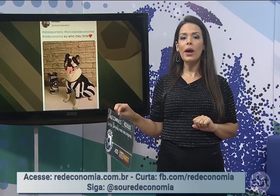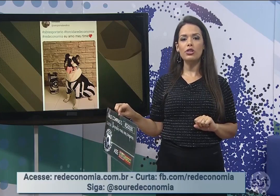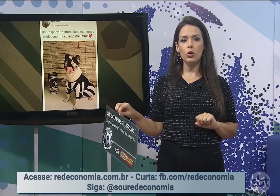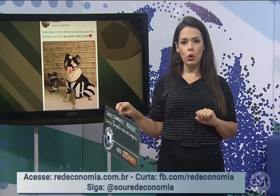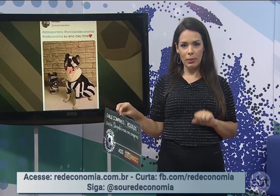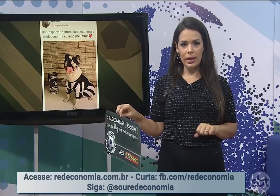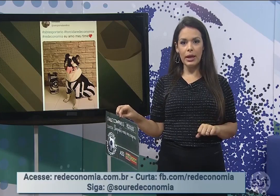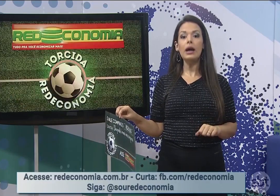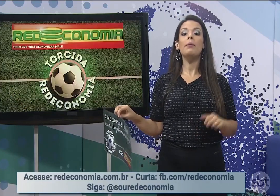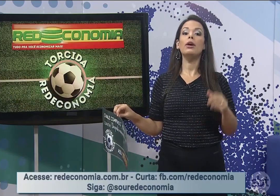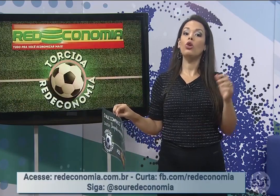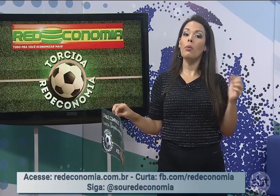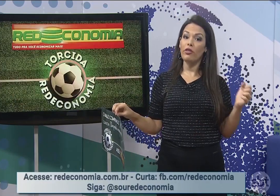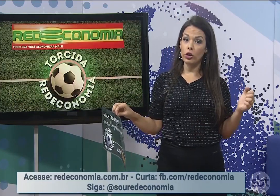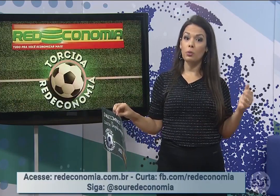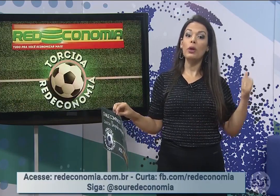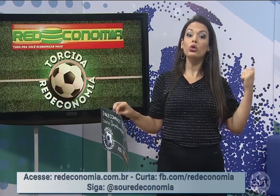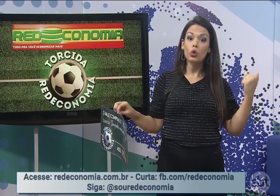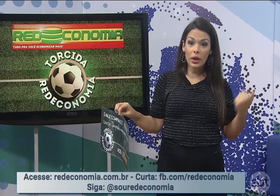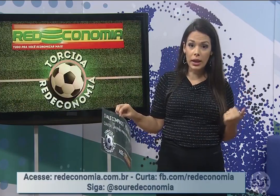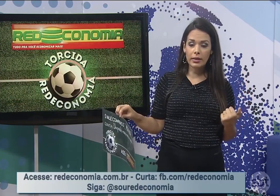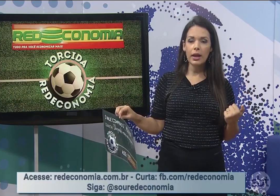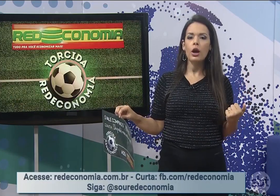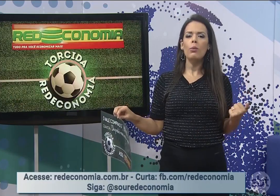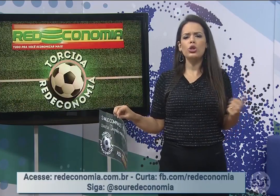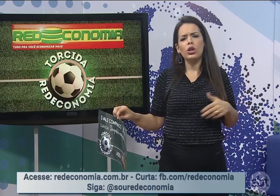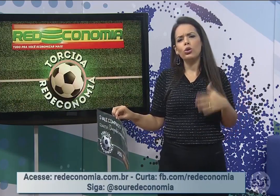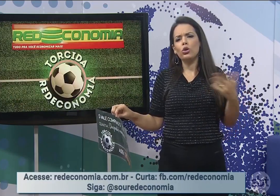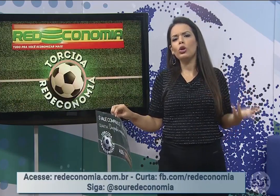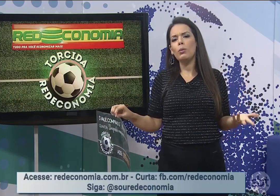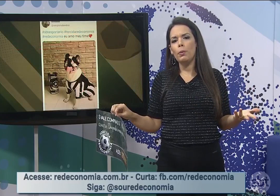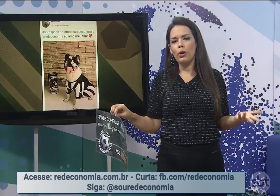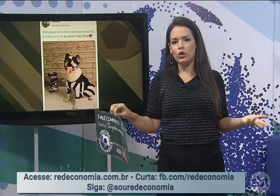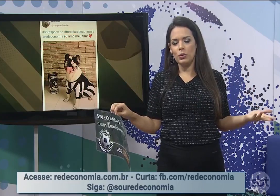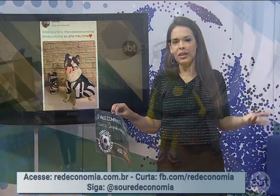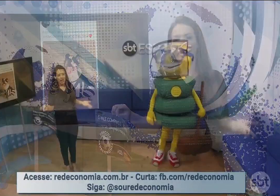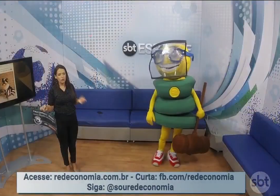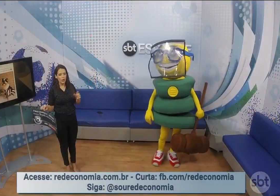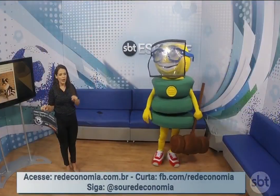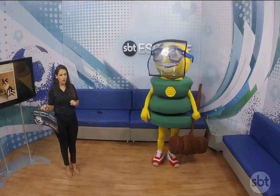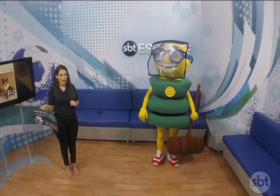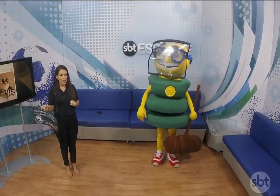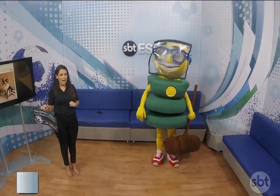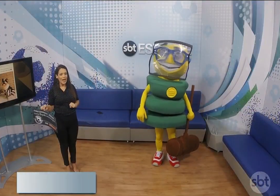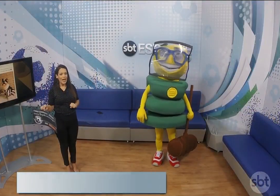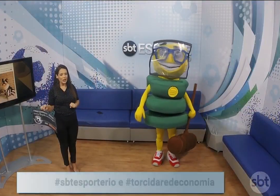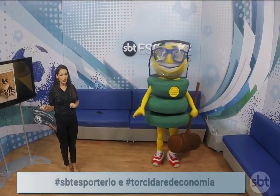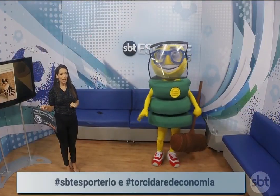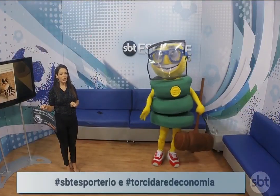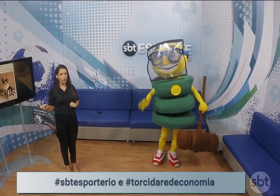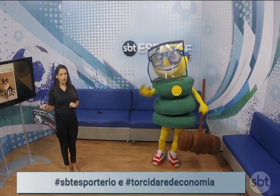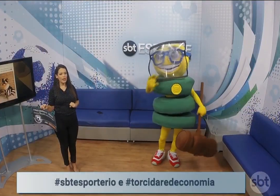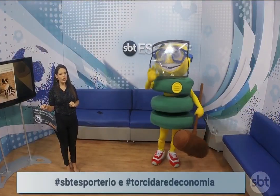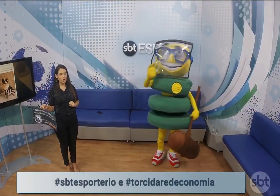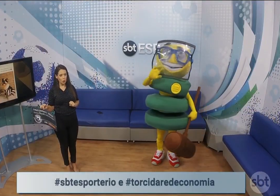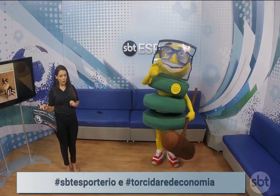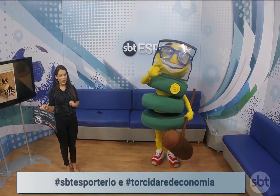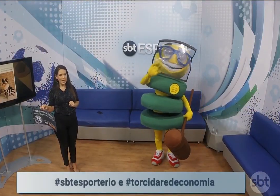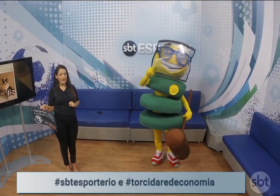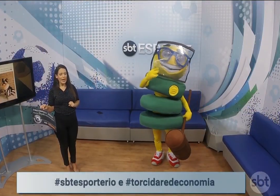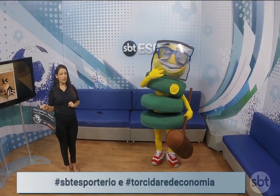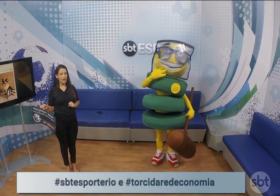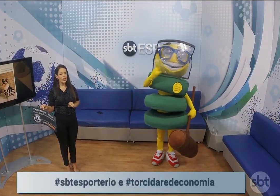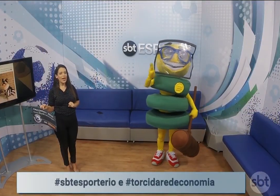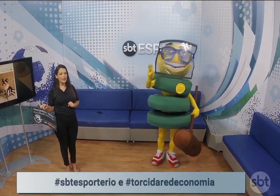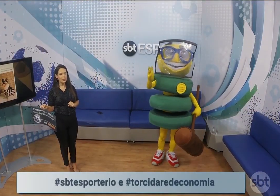@ Sou Rede Economia, mandou uma foto pelo Twitter, mostrando todo o amor pelo time dele, usou a hashtag Torcida Rede